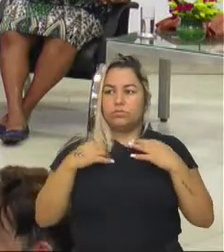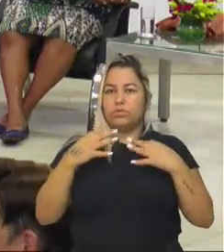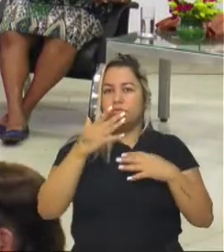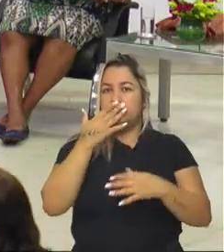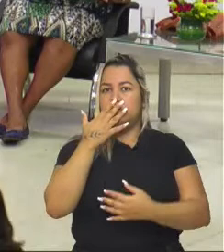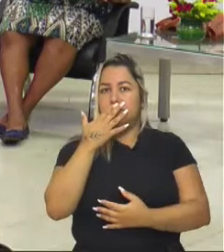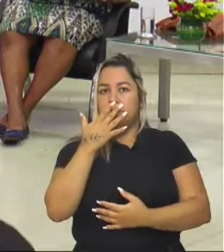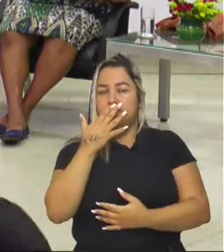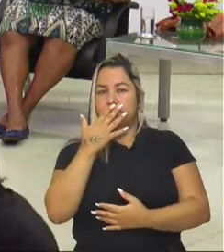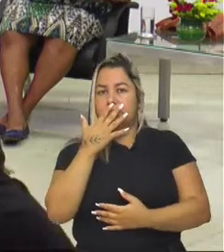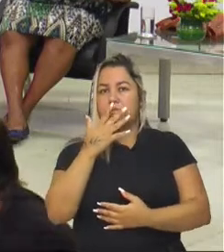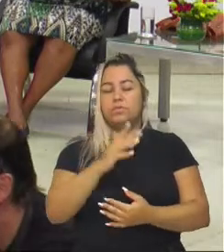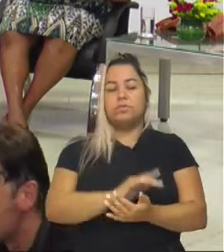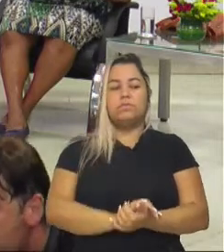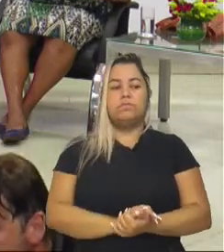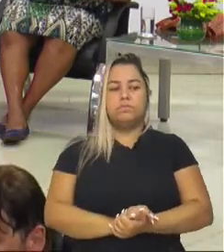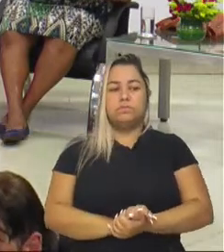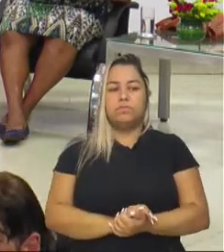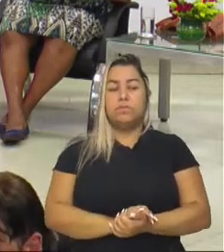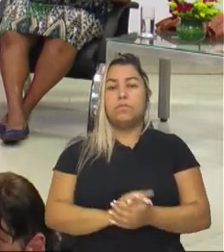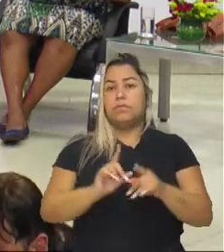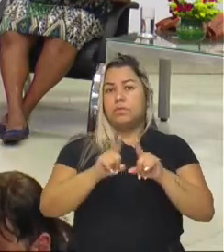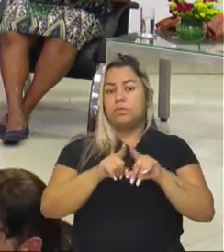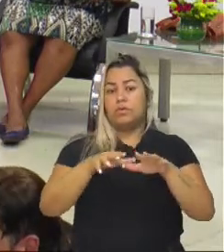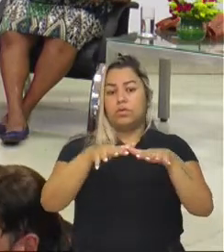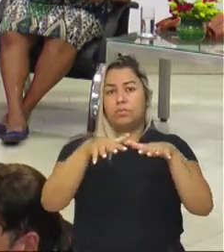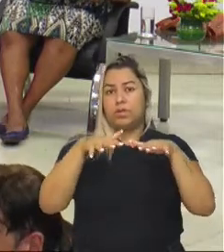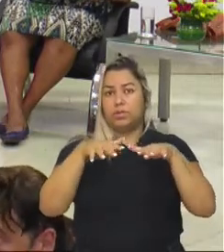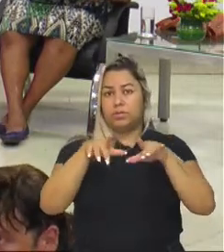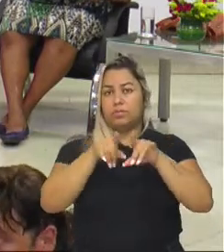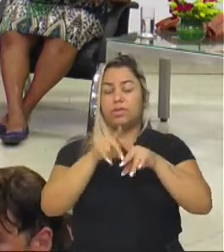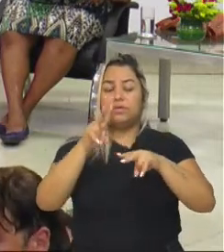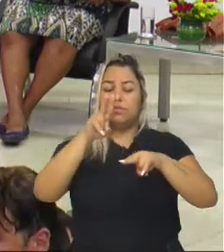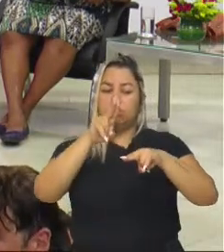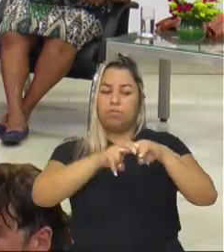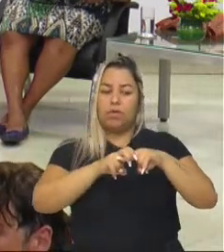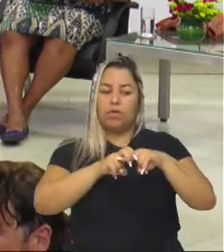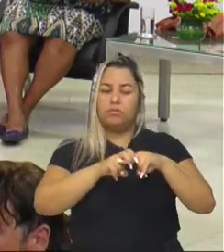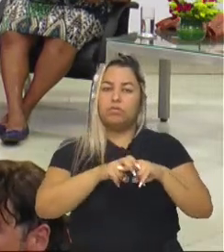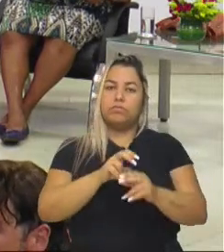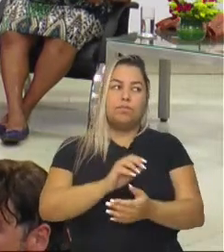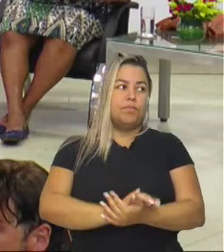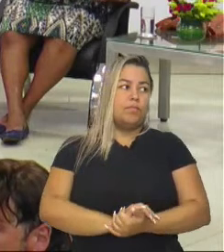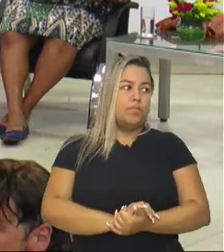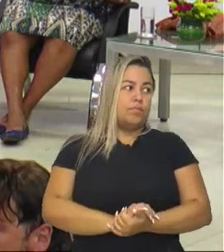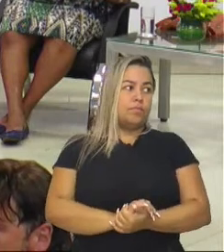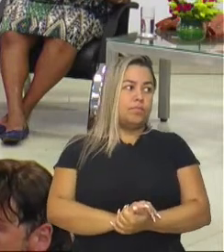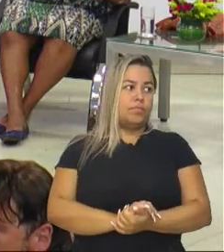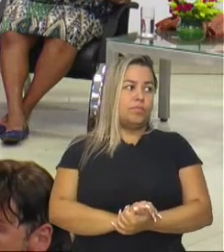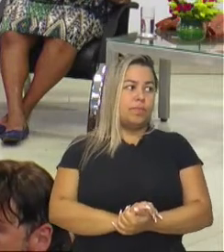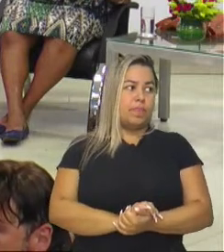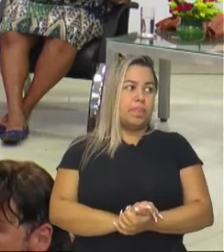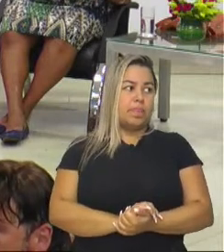tons pastéis. Estou aqui na plateia, sentado ao lado de Caru.